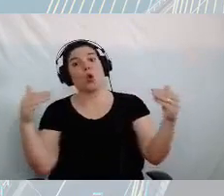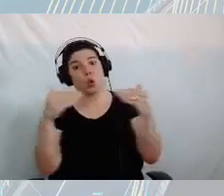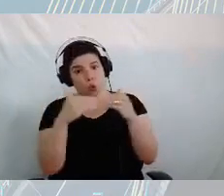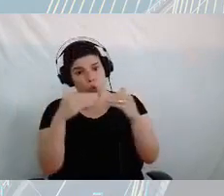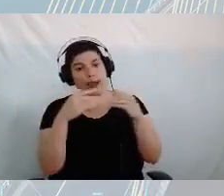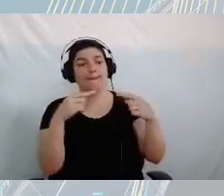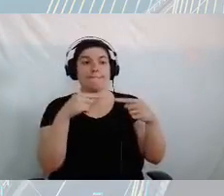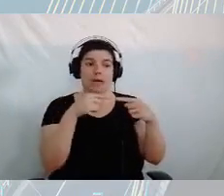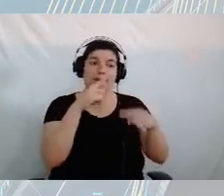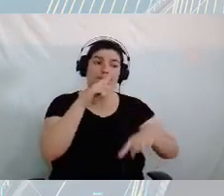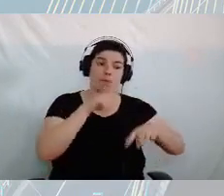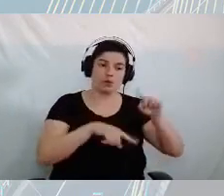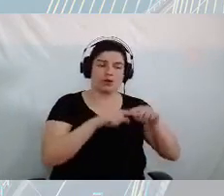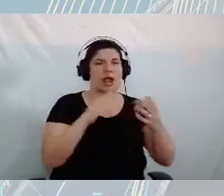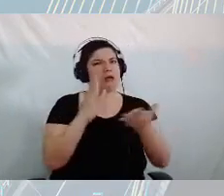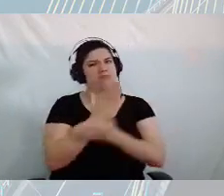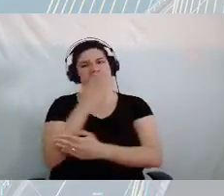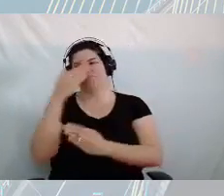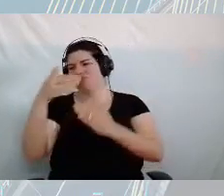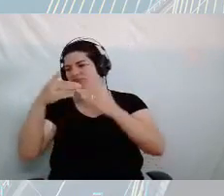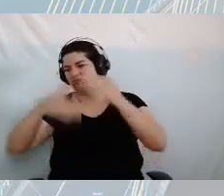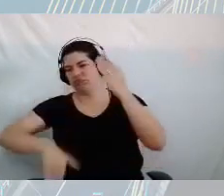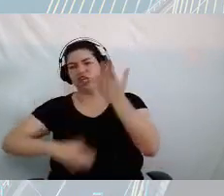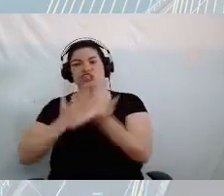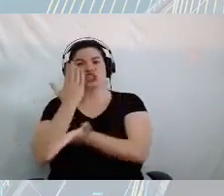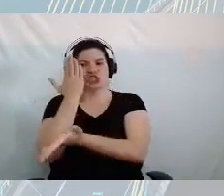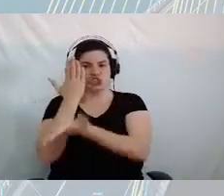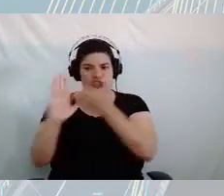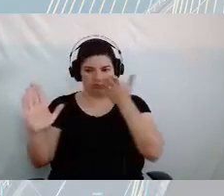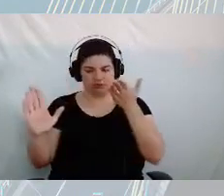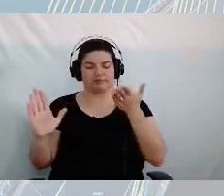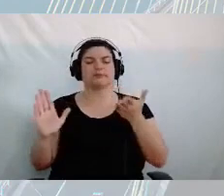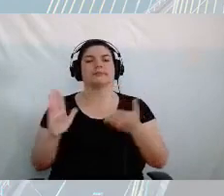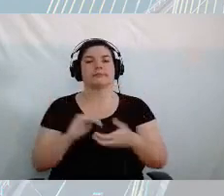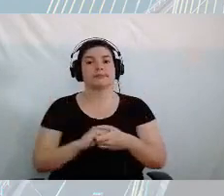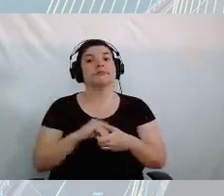e elimina aquilo que não faz sentido para a maioria. Assim, o